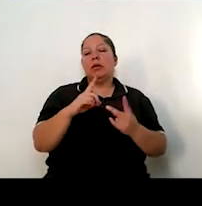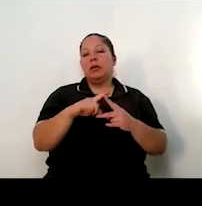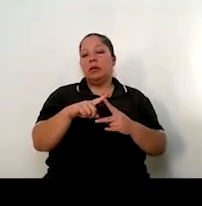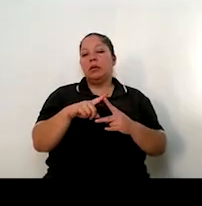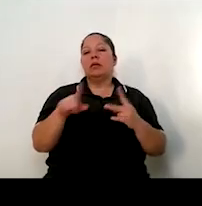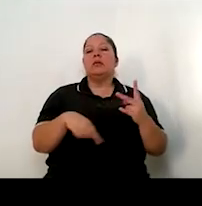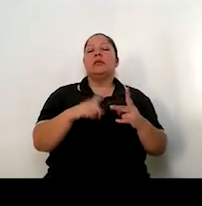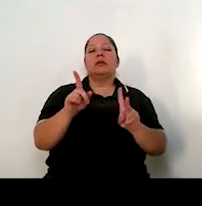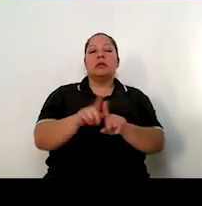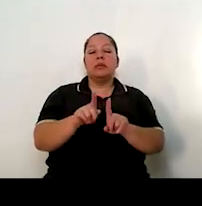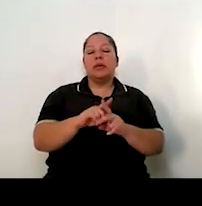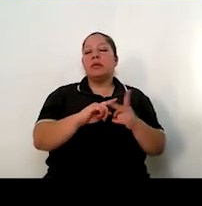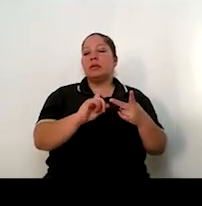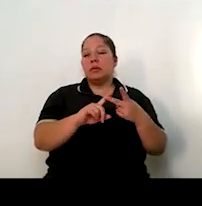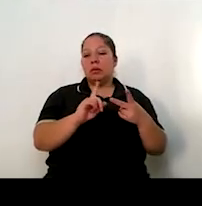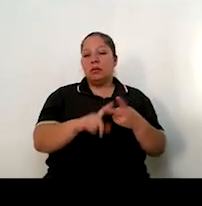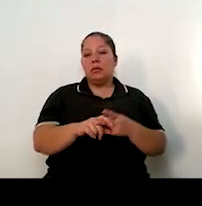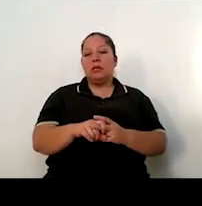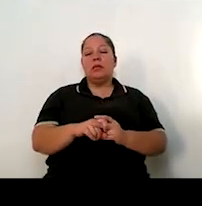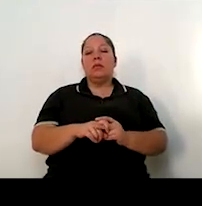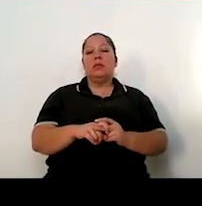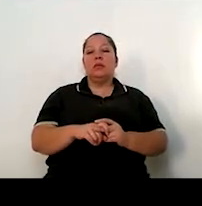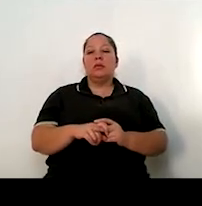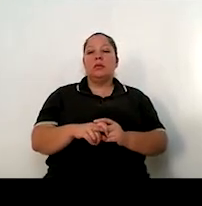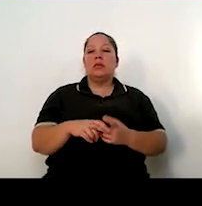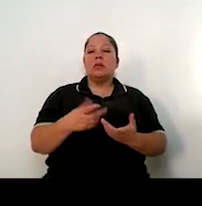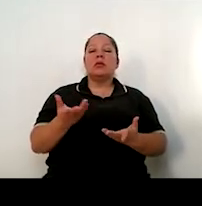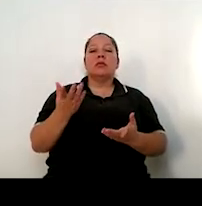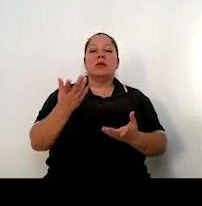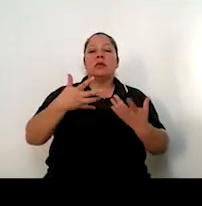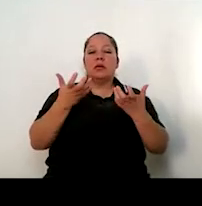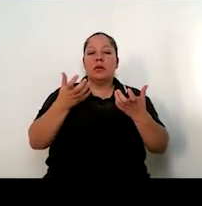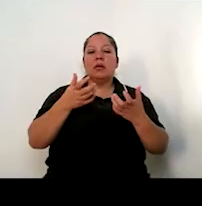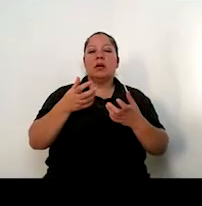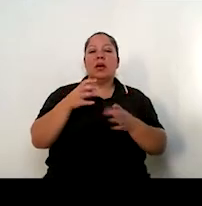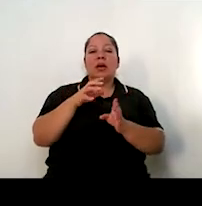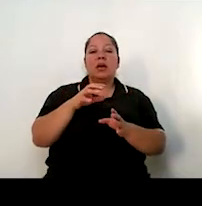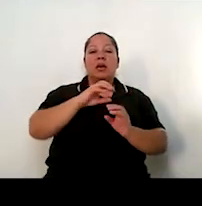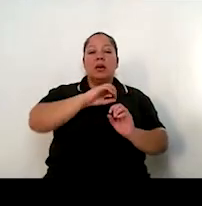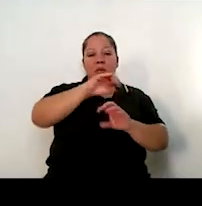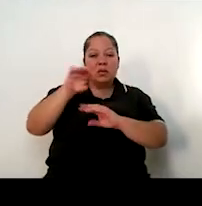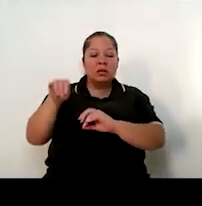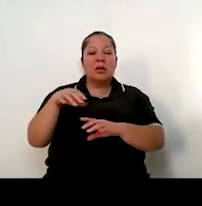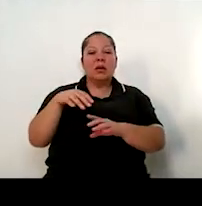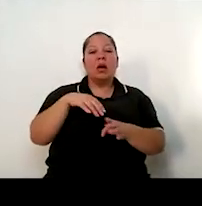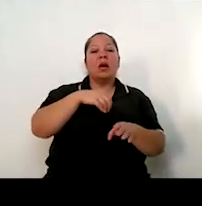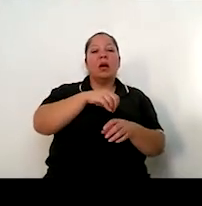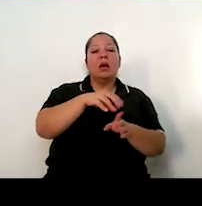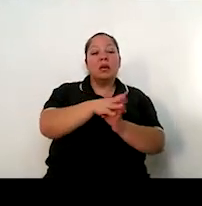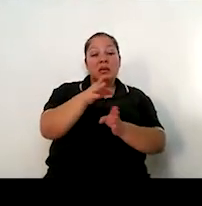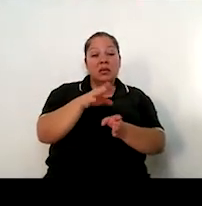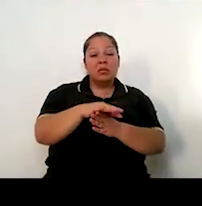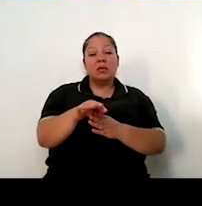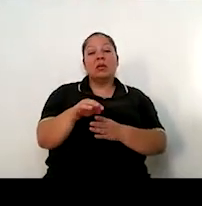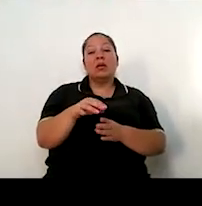prevenção secundária, que é uma campanha de educação, mas a gente também faz a campanha de